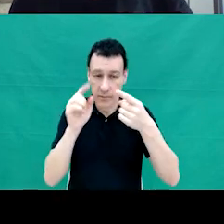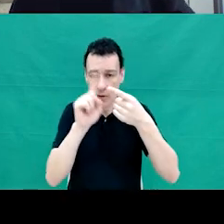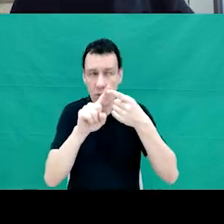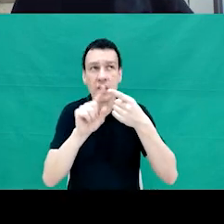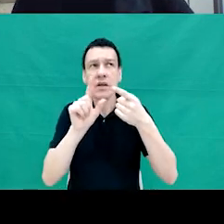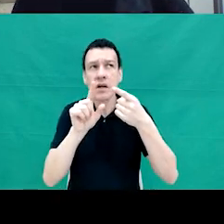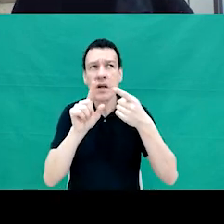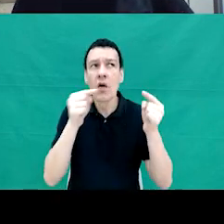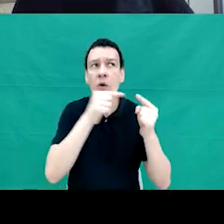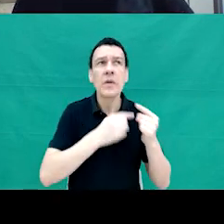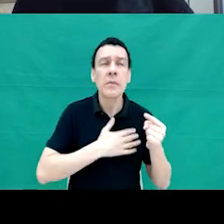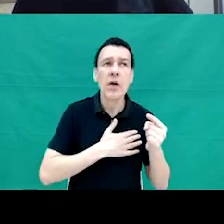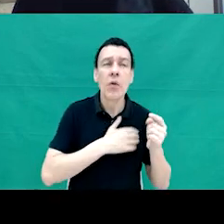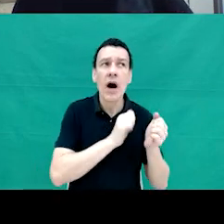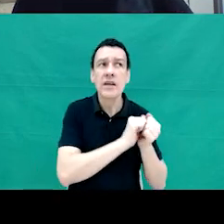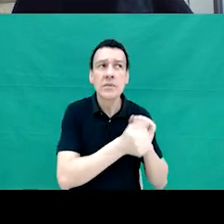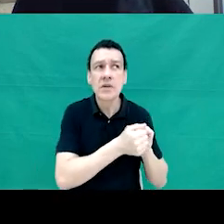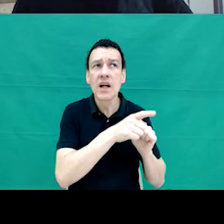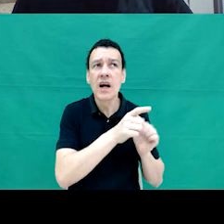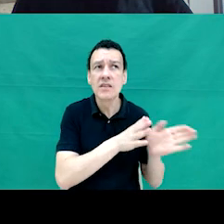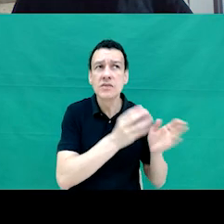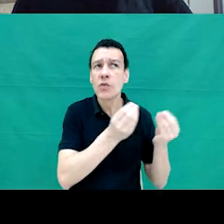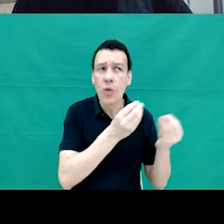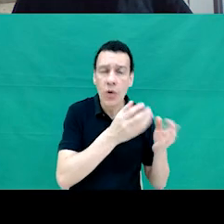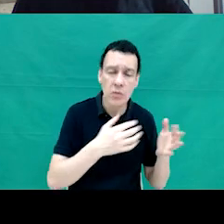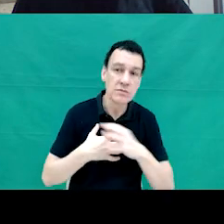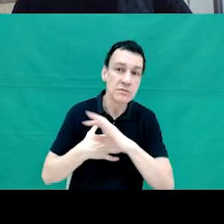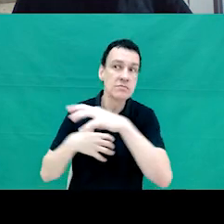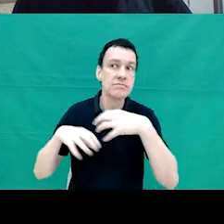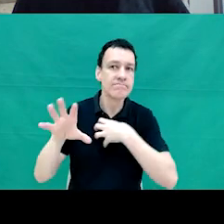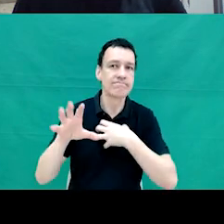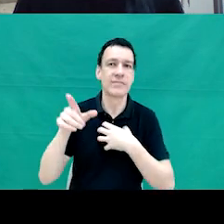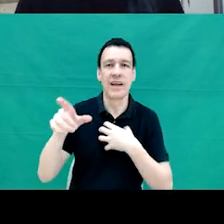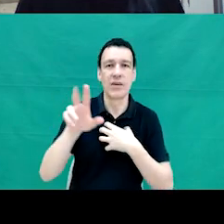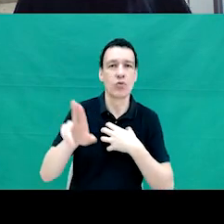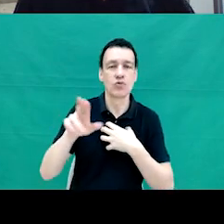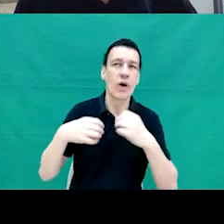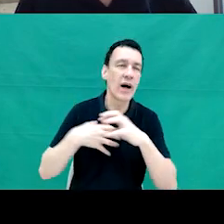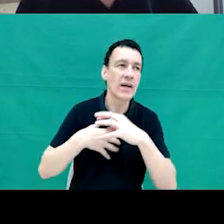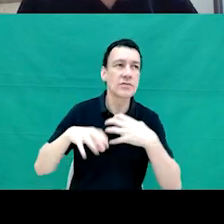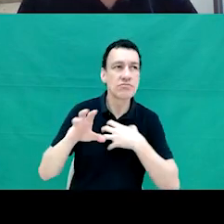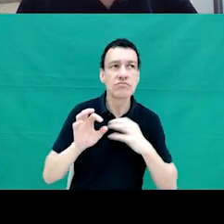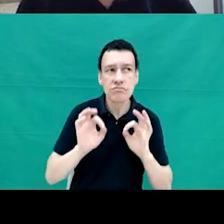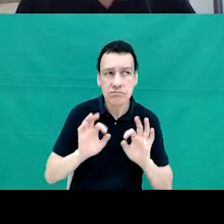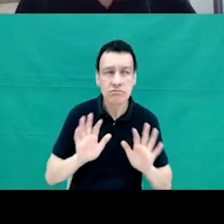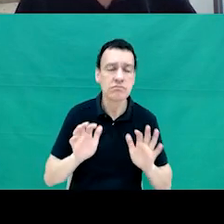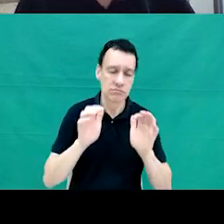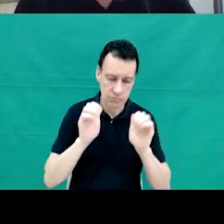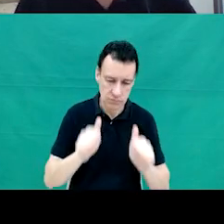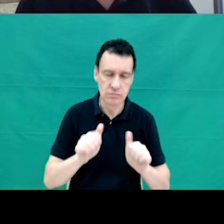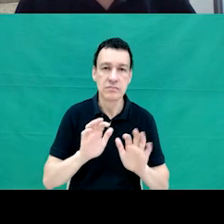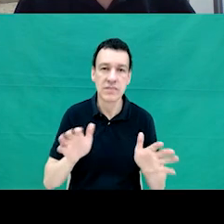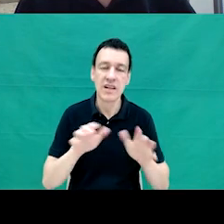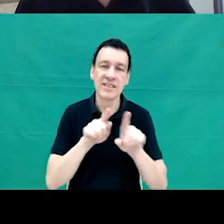acessibilidade, tendo empatia, se colocando no lugar do seu usuário, e como muitas heurísticas até fazem